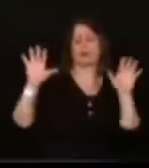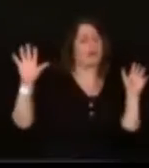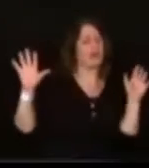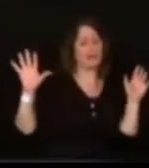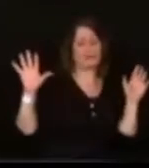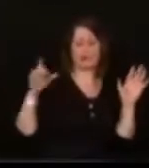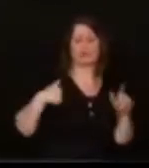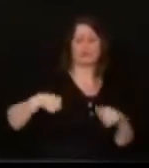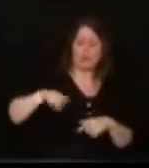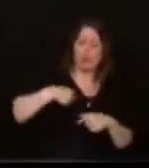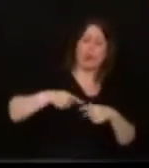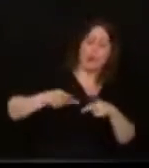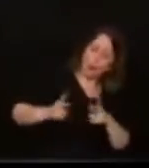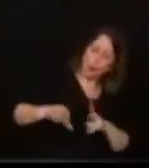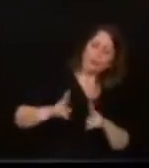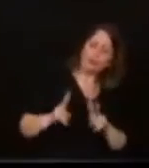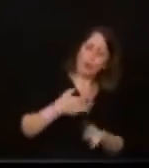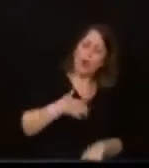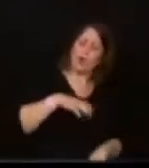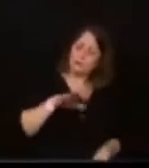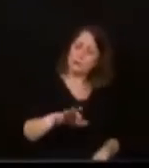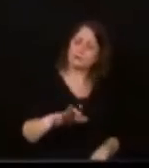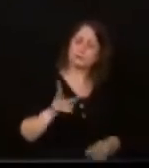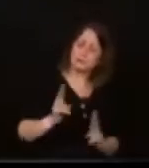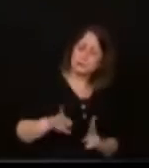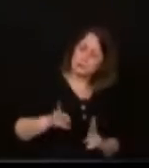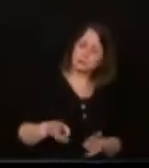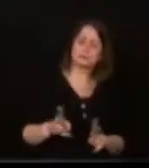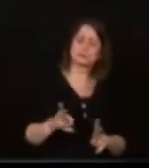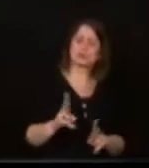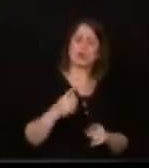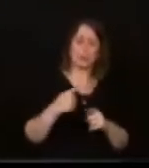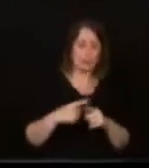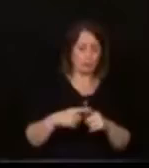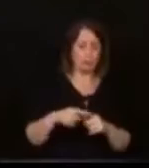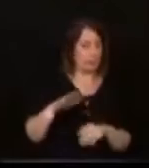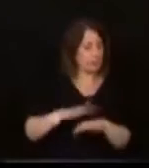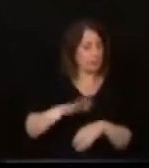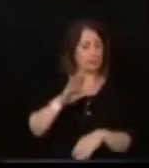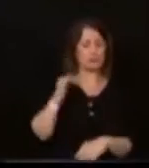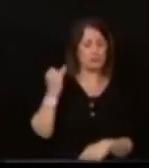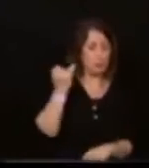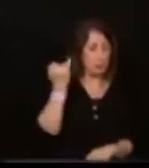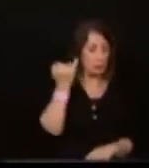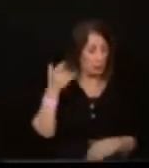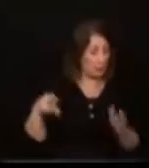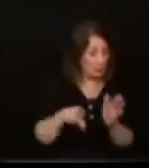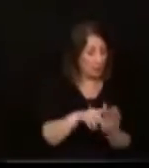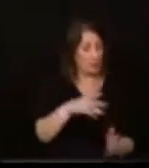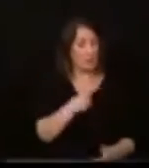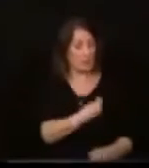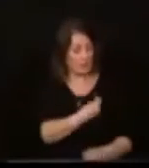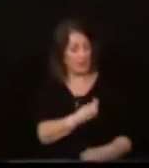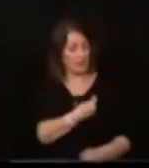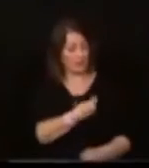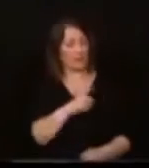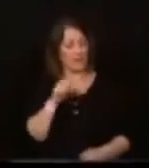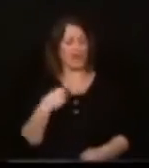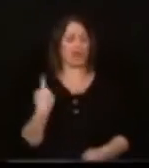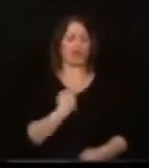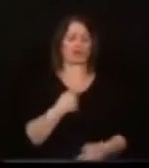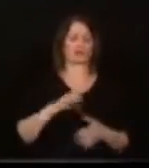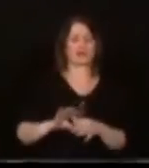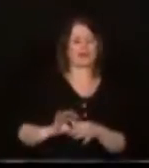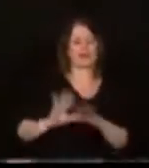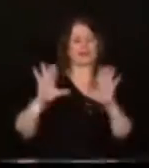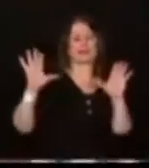continuar assim. E digo, tão ou mais importante que a própria vida é a nossa